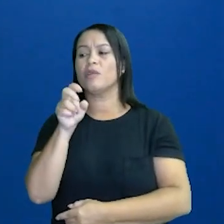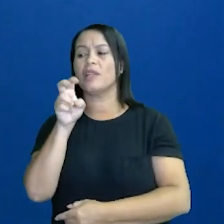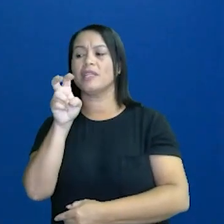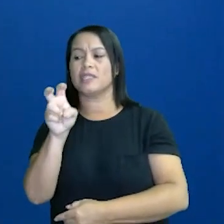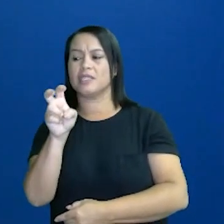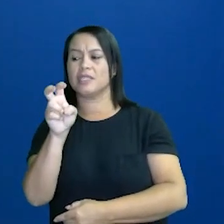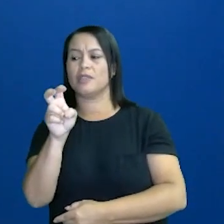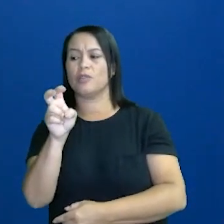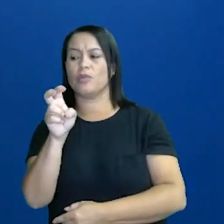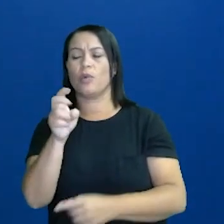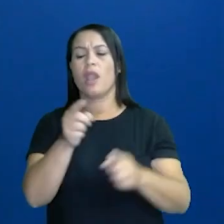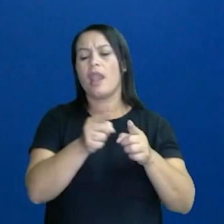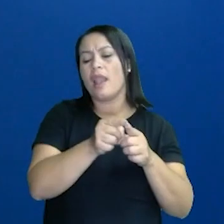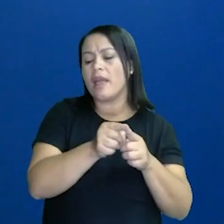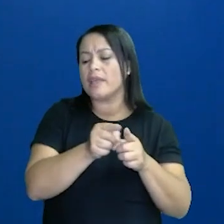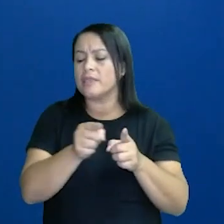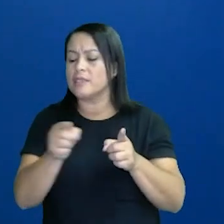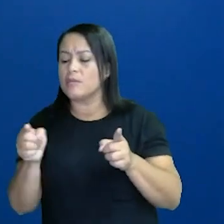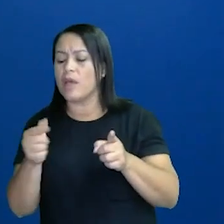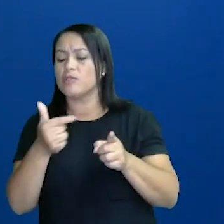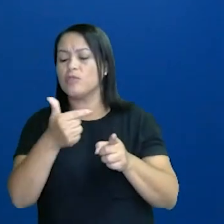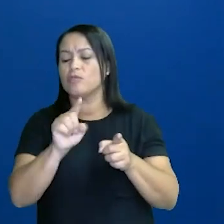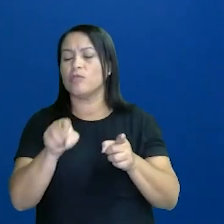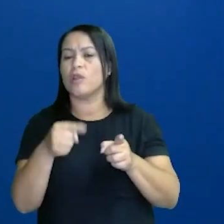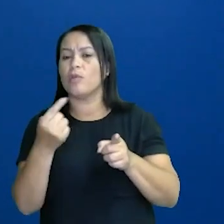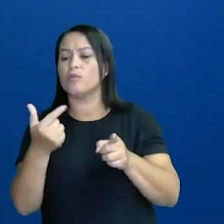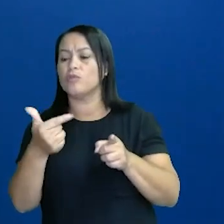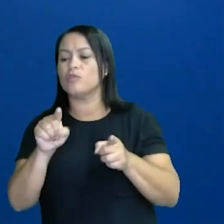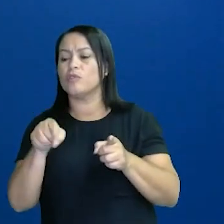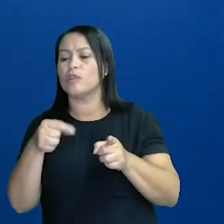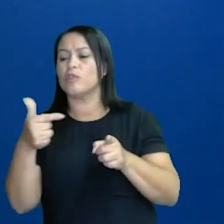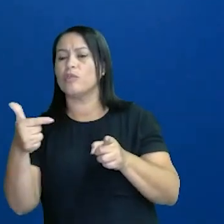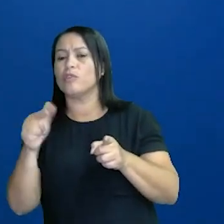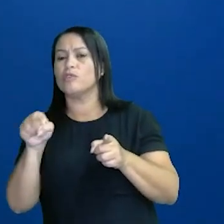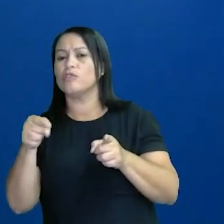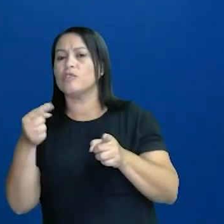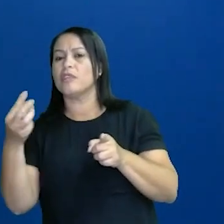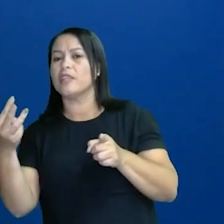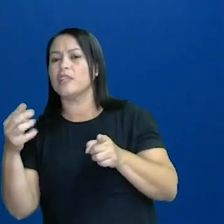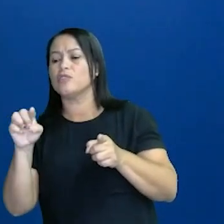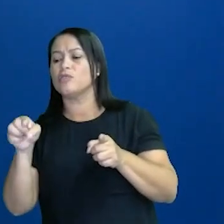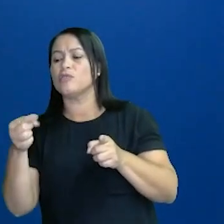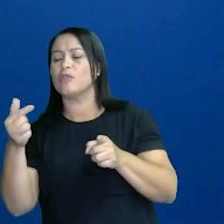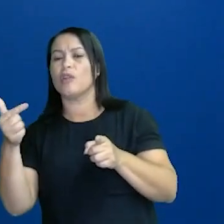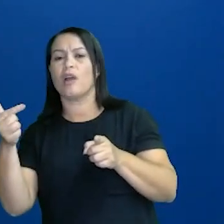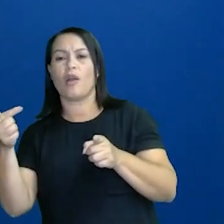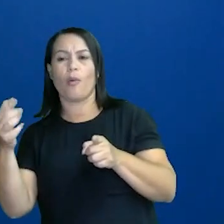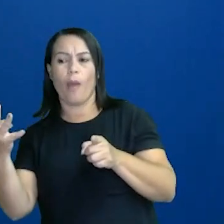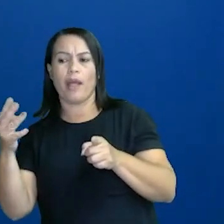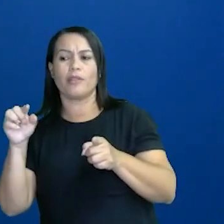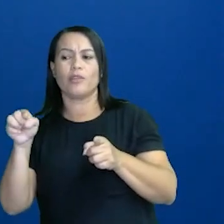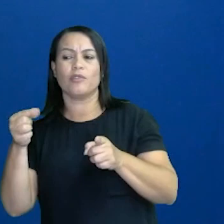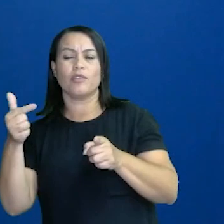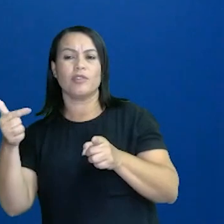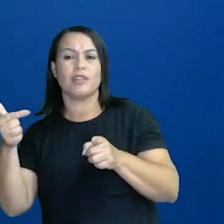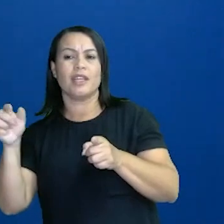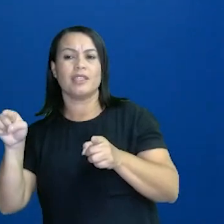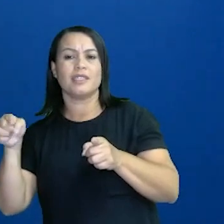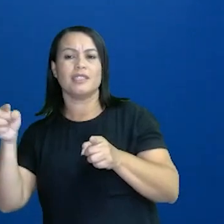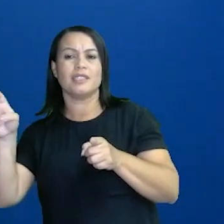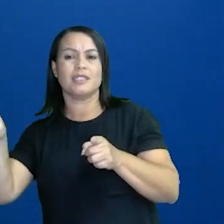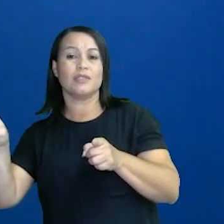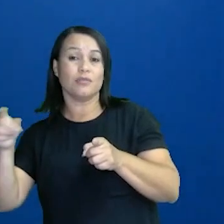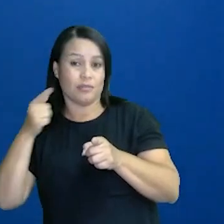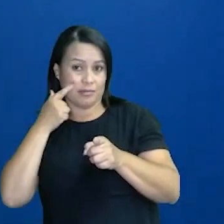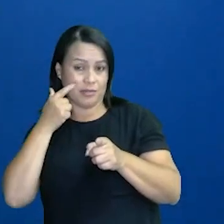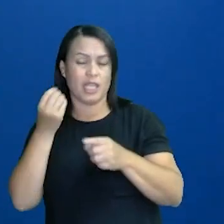ó, até para chegar aqui, eu tenho 2,1, 2,2, 2,3, 2,4, 2,5. E